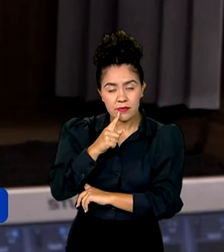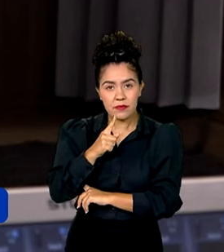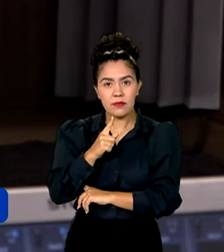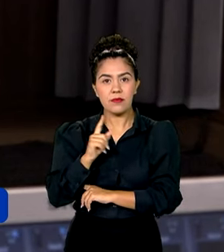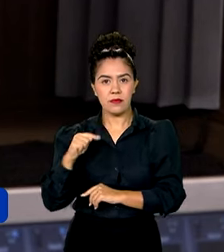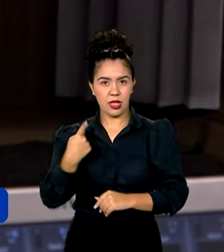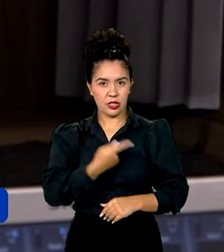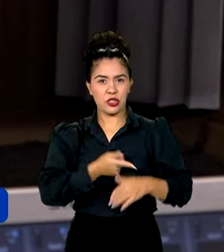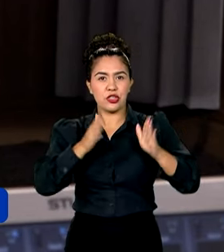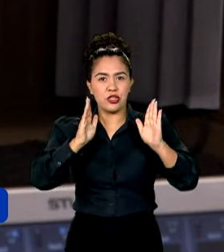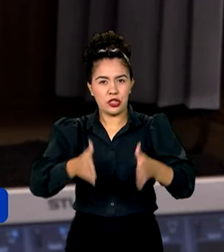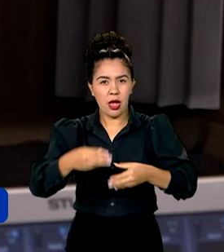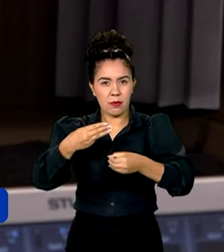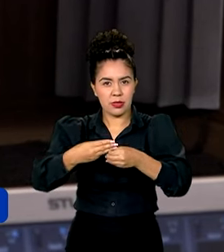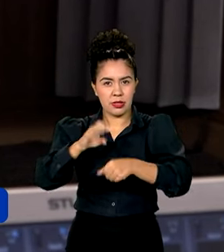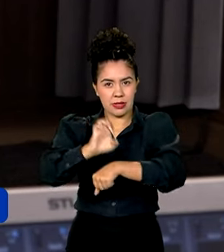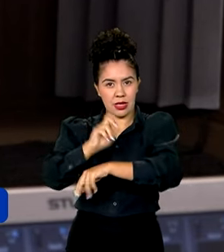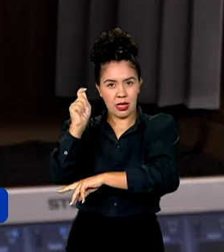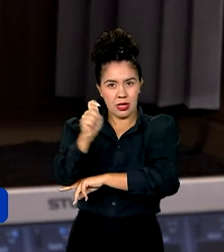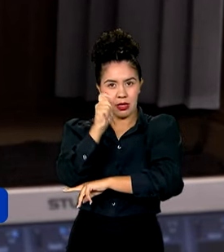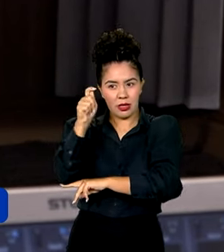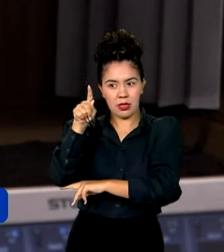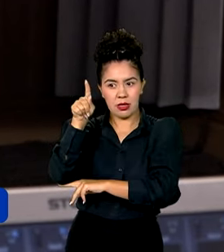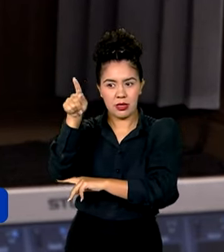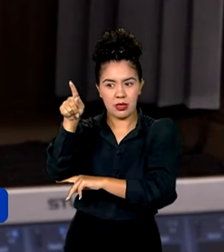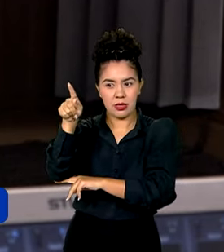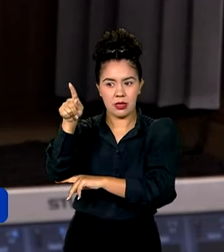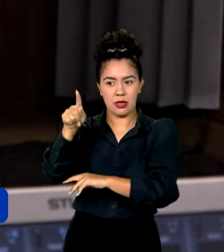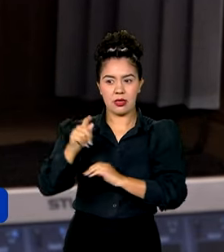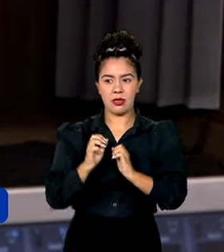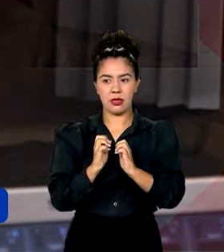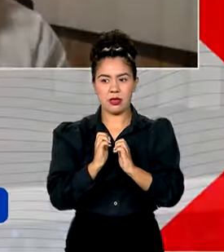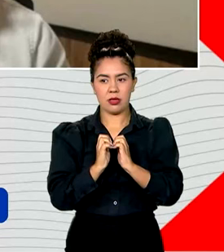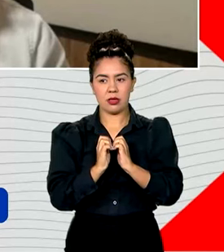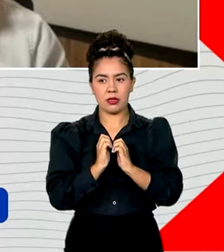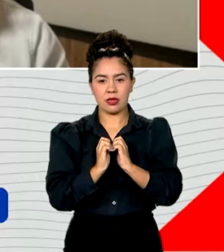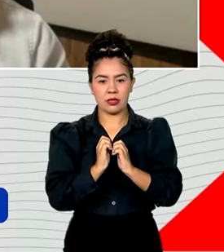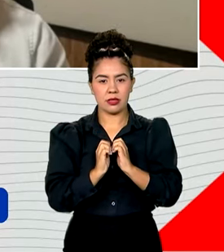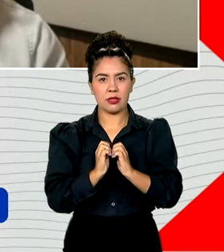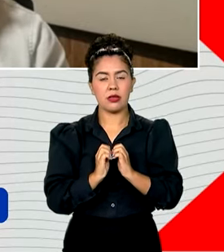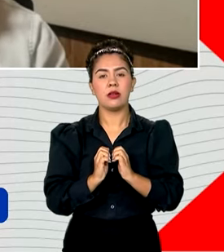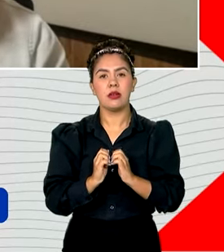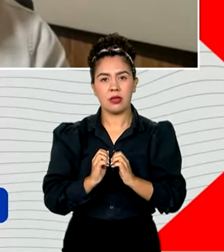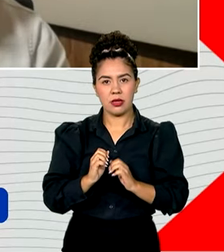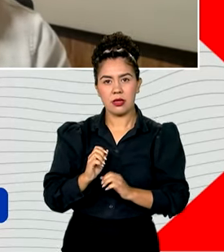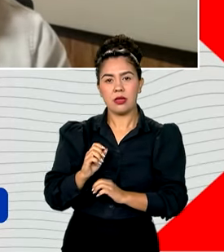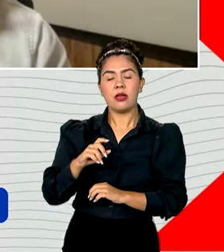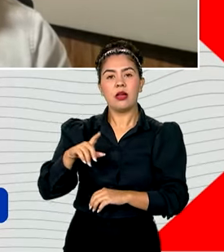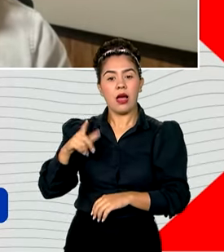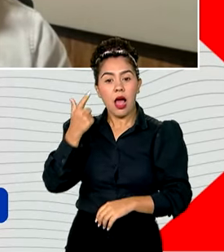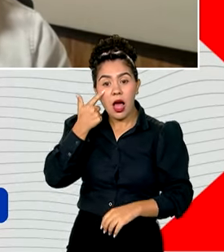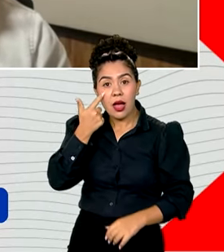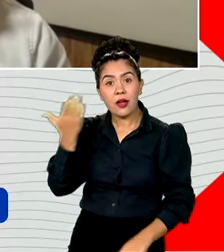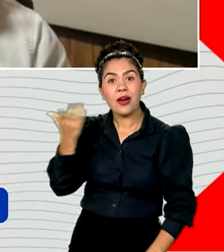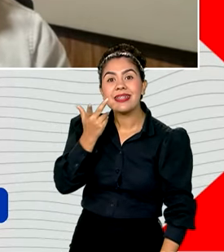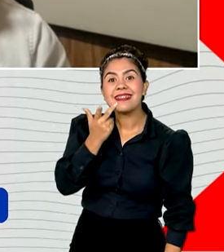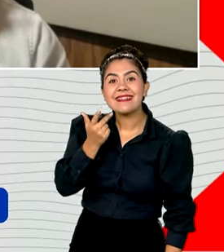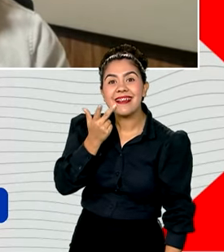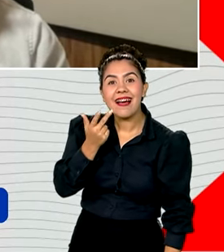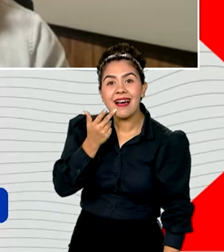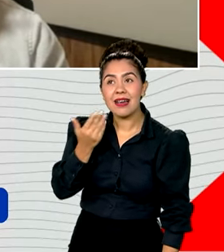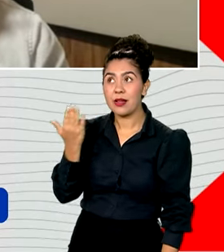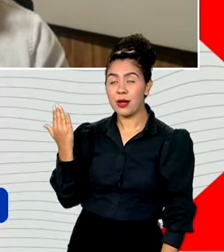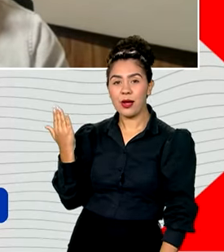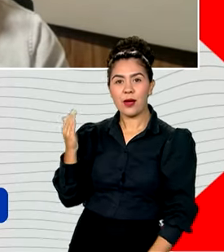camaqu Vamos então de camaqu vamos a Fortaleza vamos ao Ceará vamos lá a rádio verdinha quem tá com a gente é o